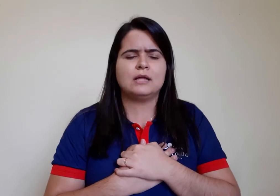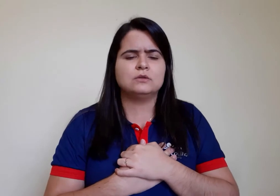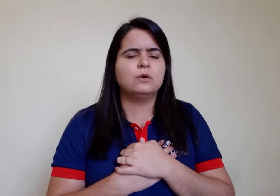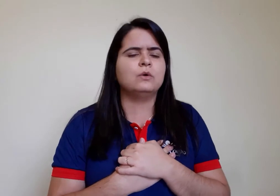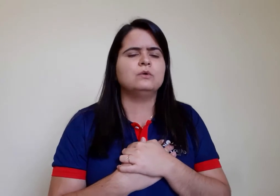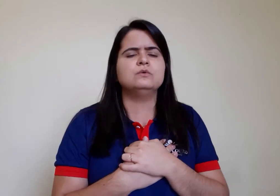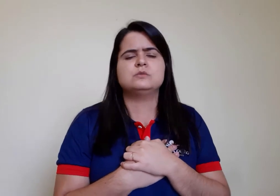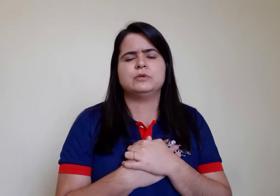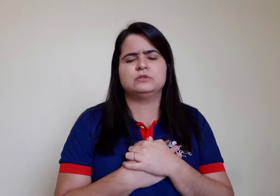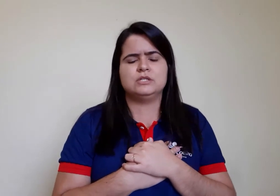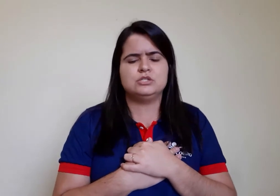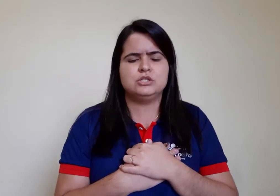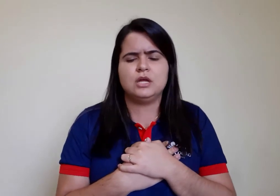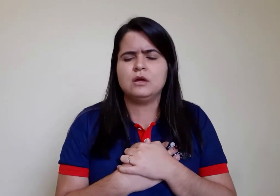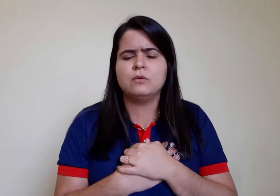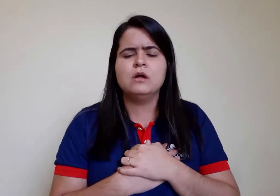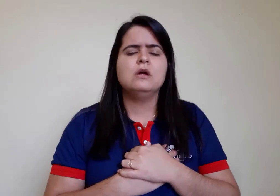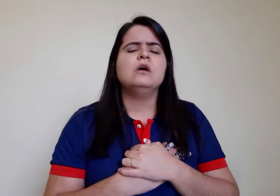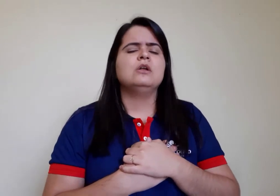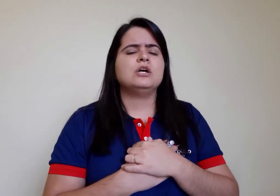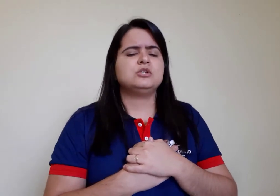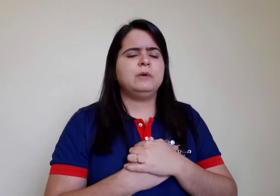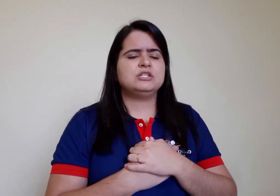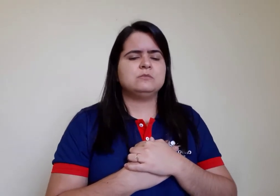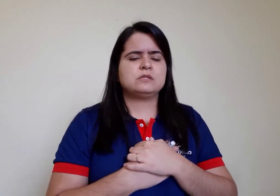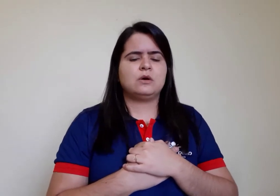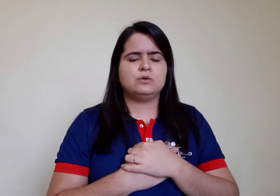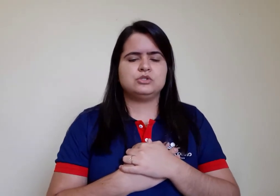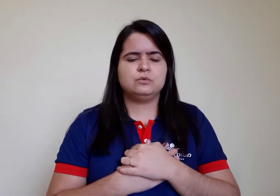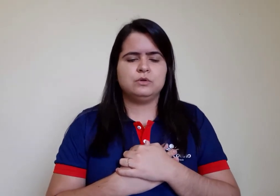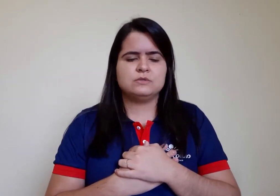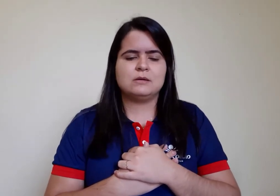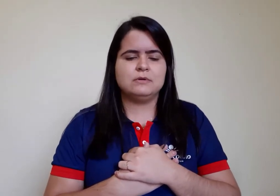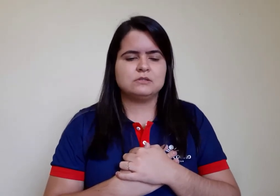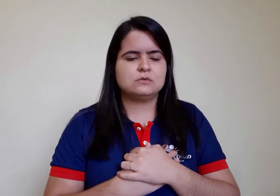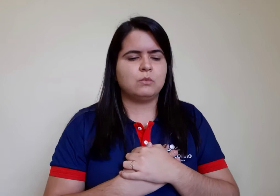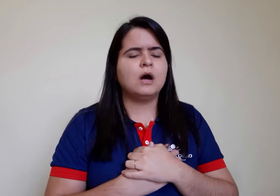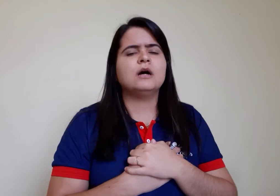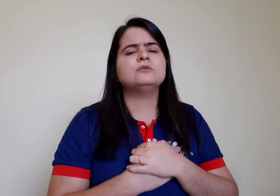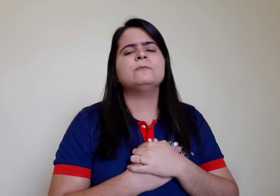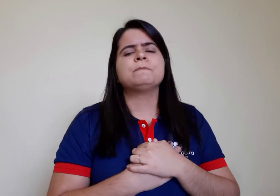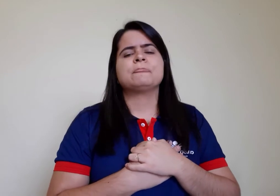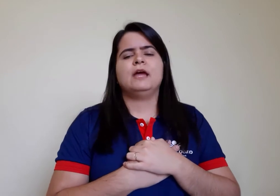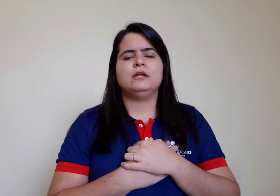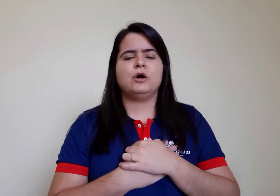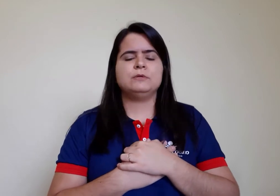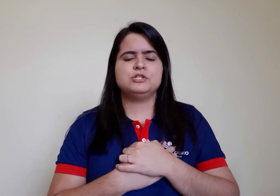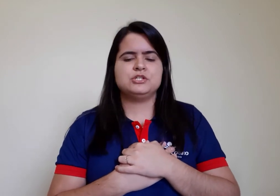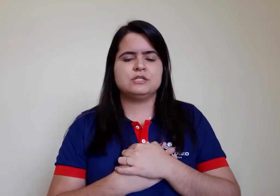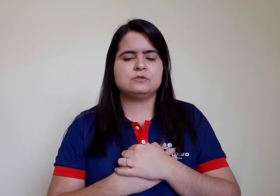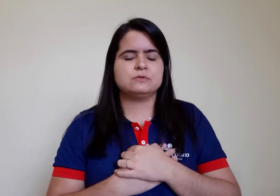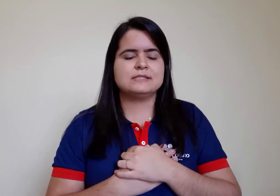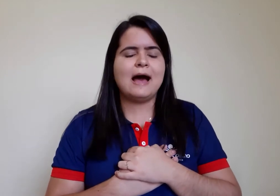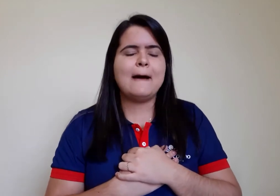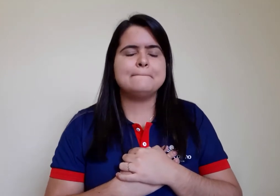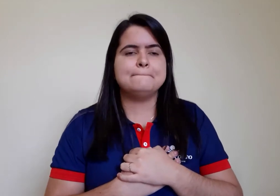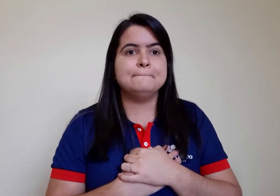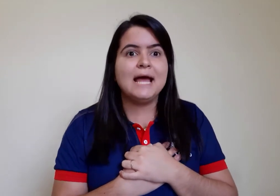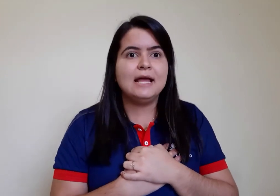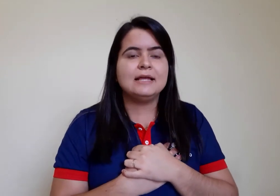nos guardou, nos protegeu. Nós te pedimos que continue nos abençoando. Em nome de